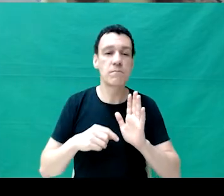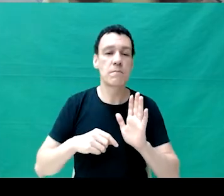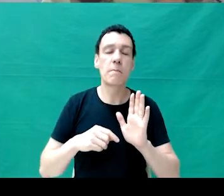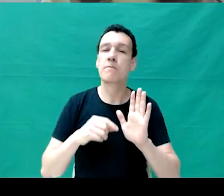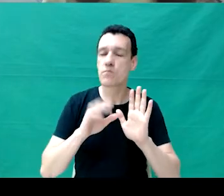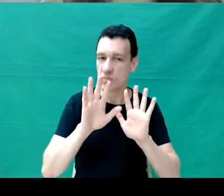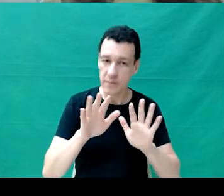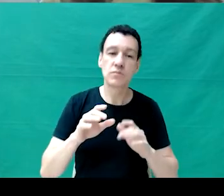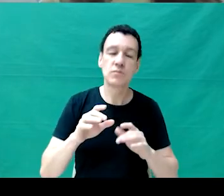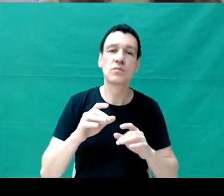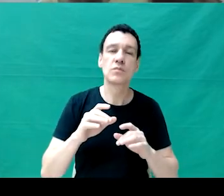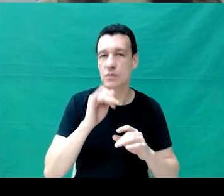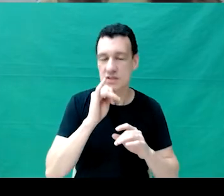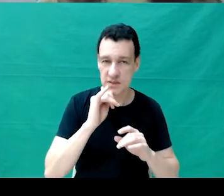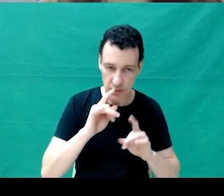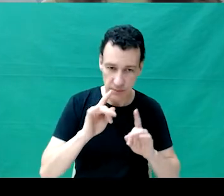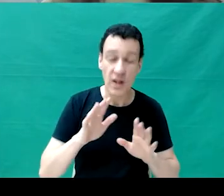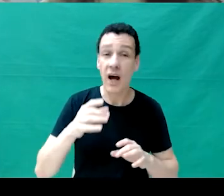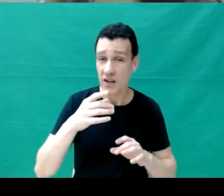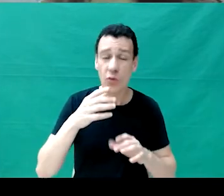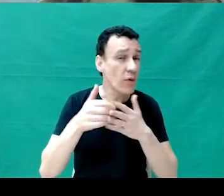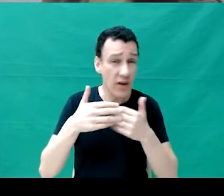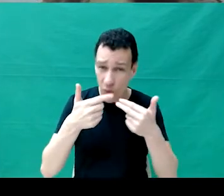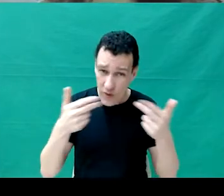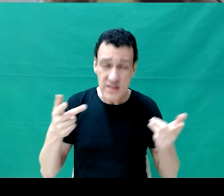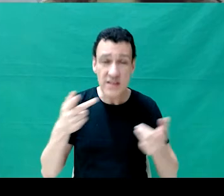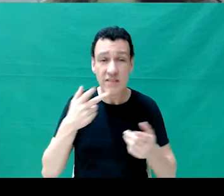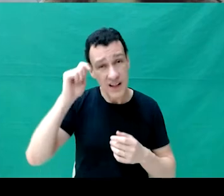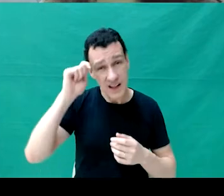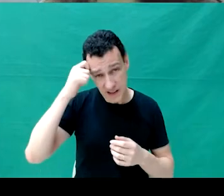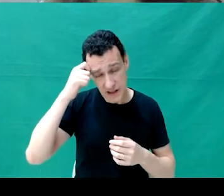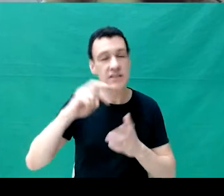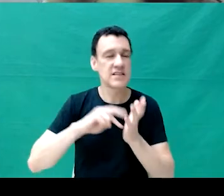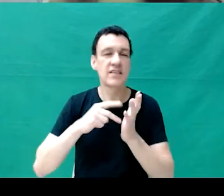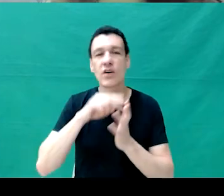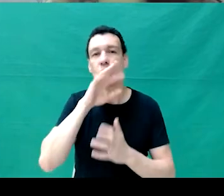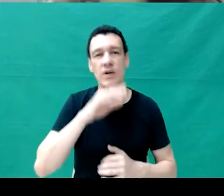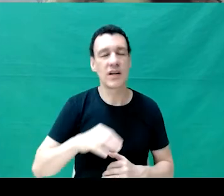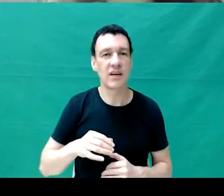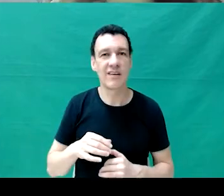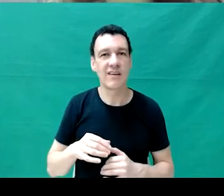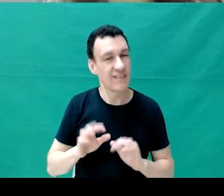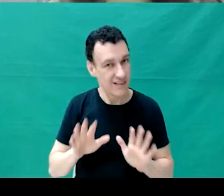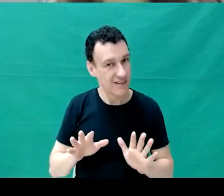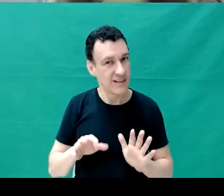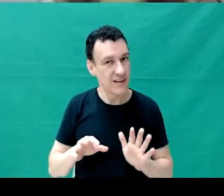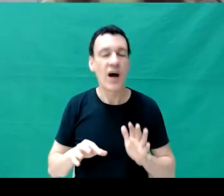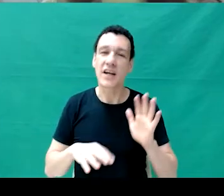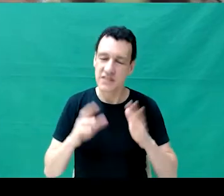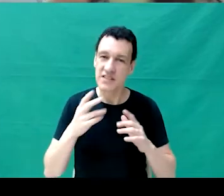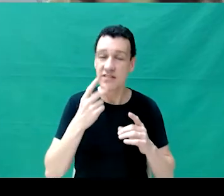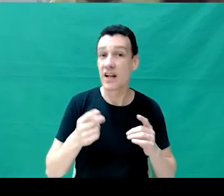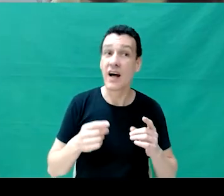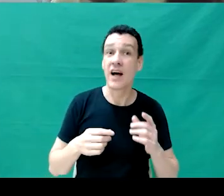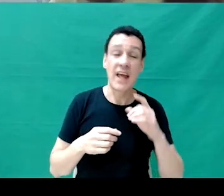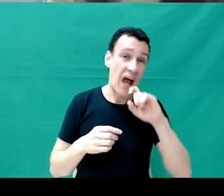tem o termo inveja branca, que remete a algo bom. E por que quando a gente fala de lista,